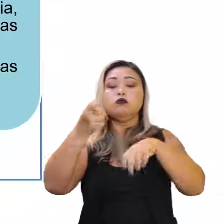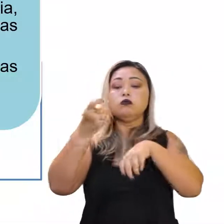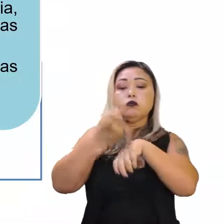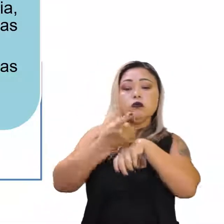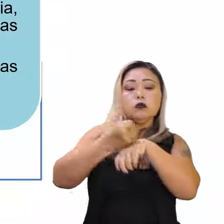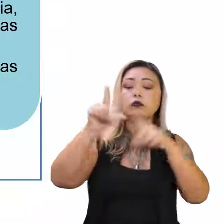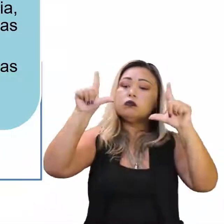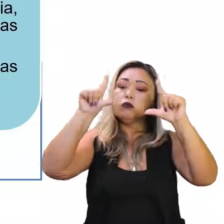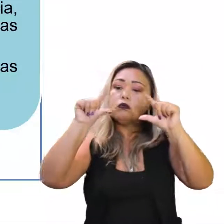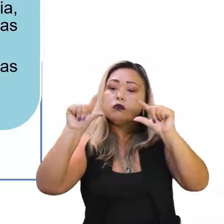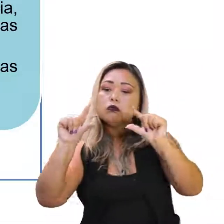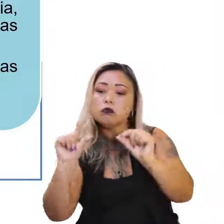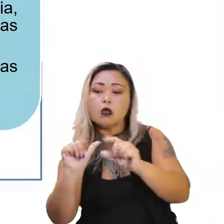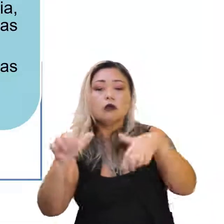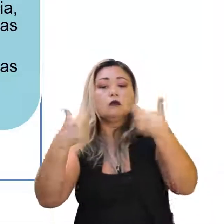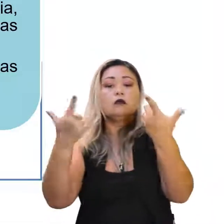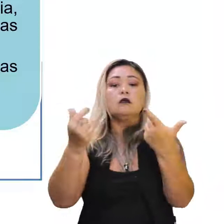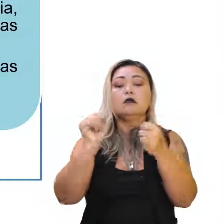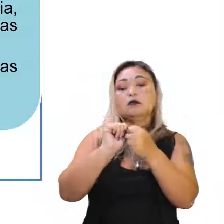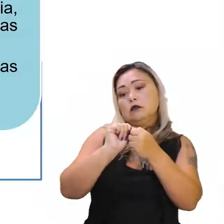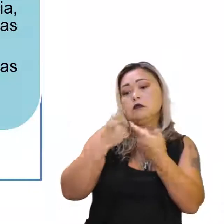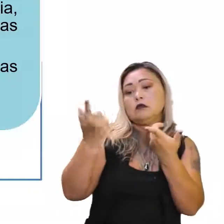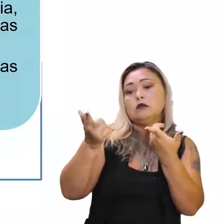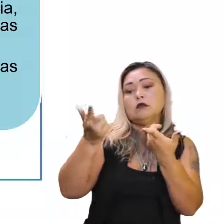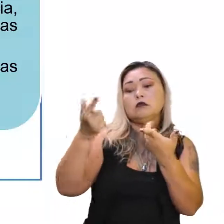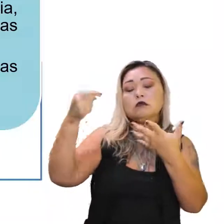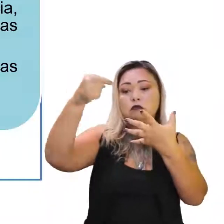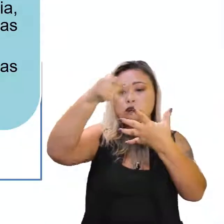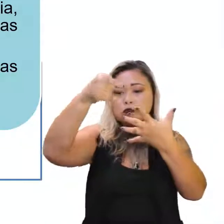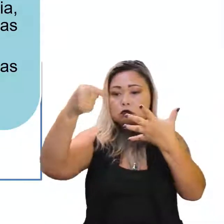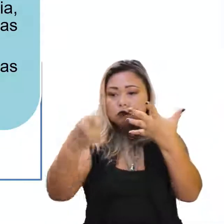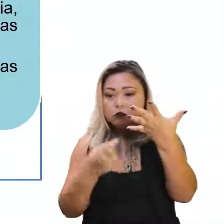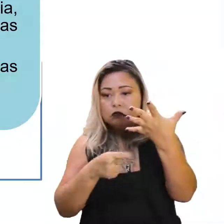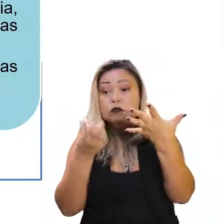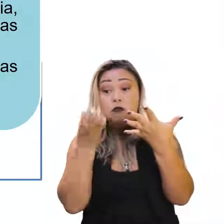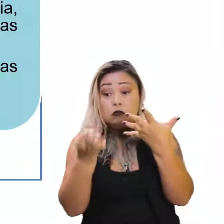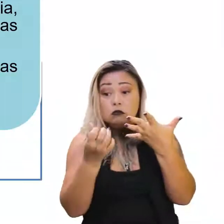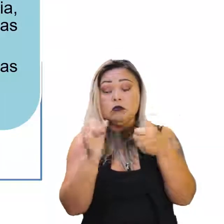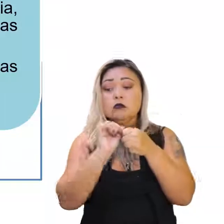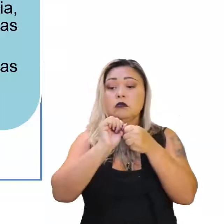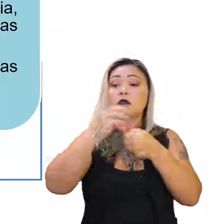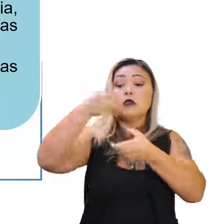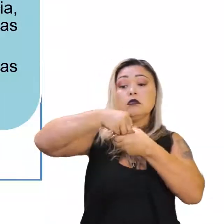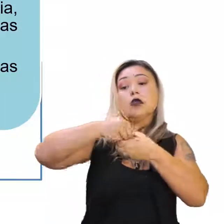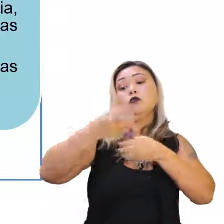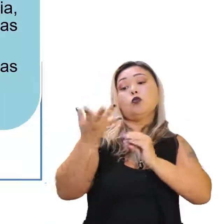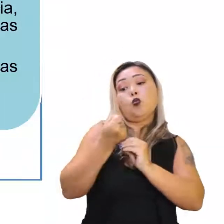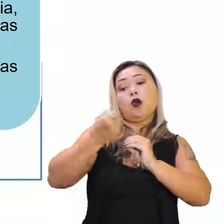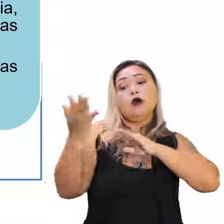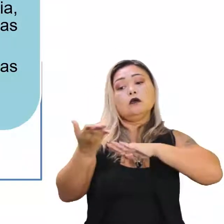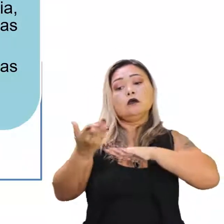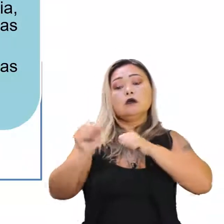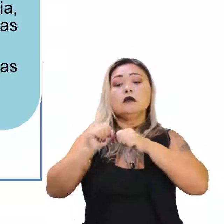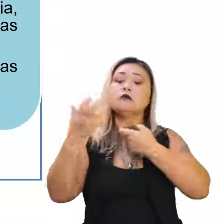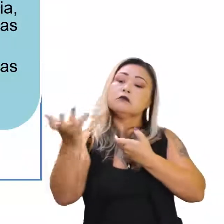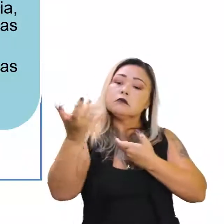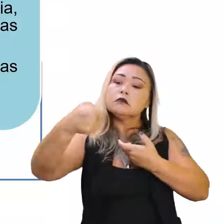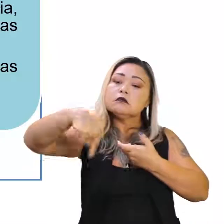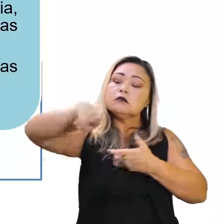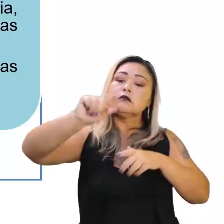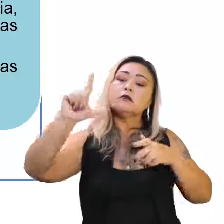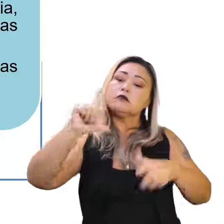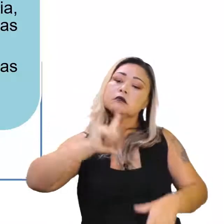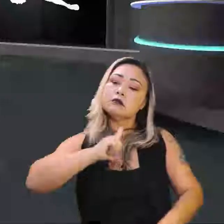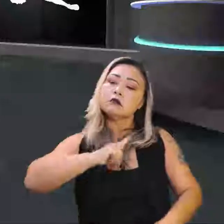o minimalismo. Exato. Então, foram essas as tendências, né, da arte contemporânea. Pessoal, espero que vocês